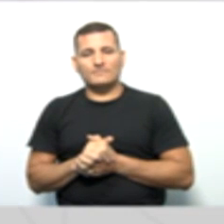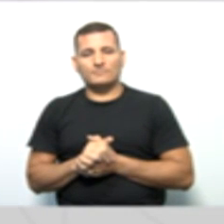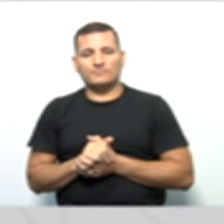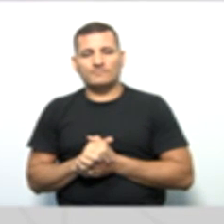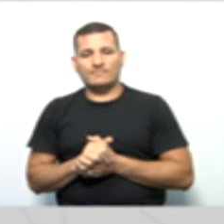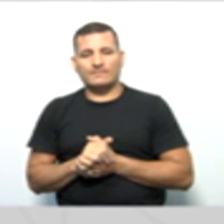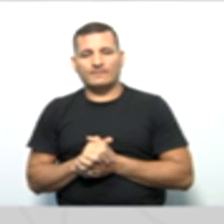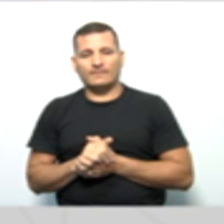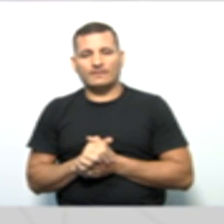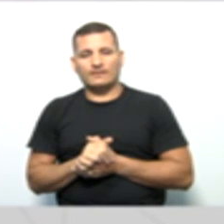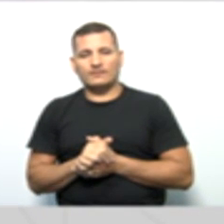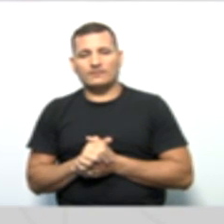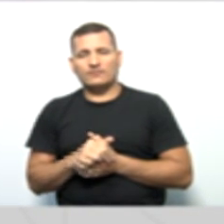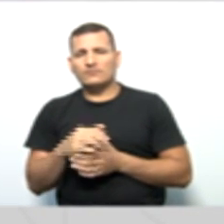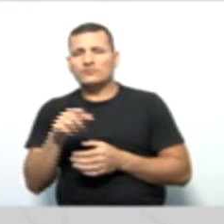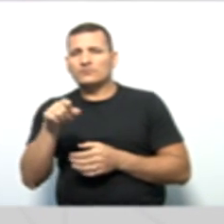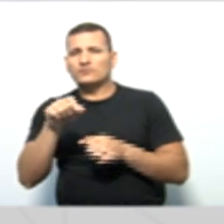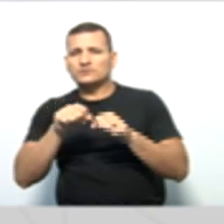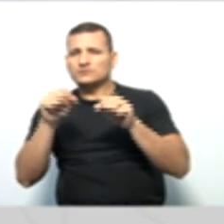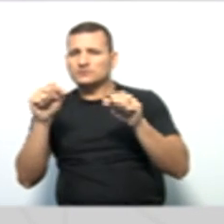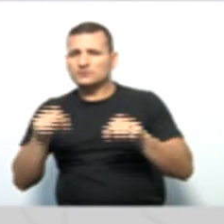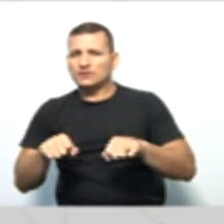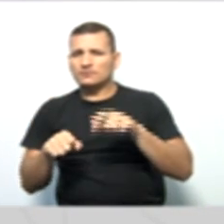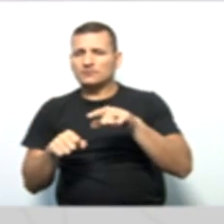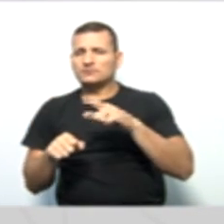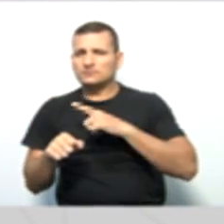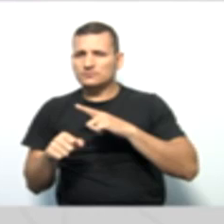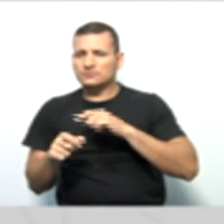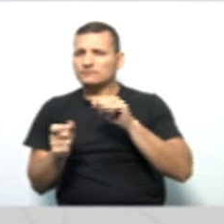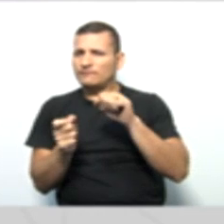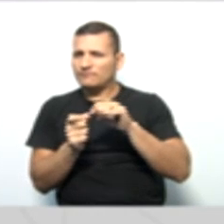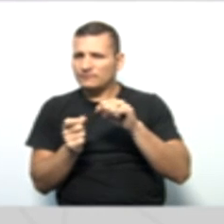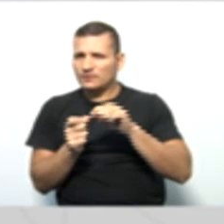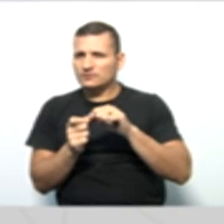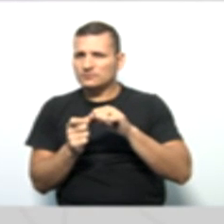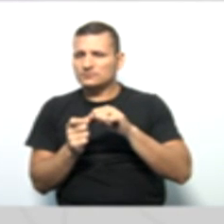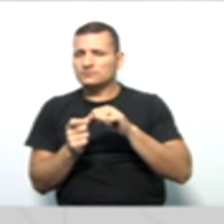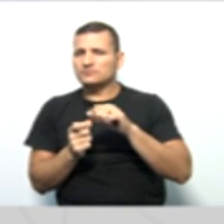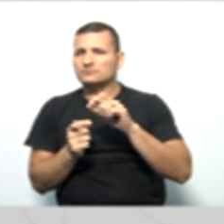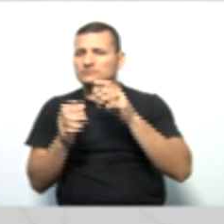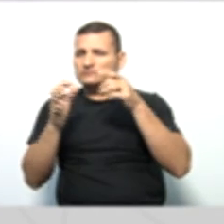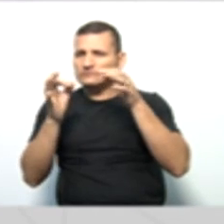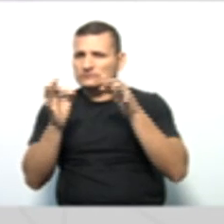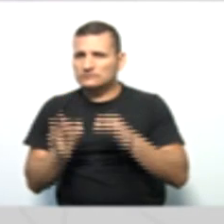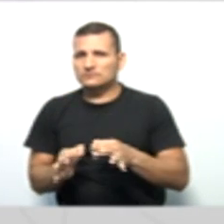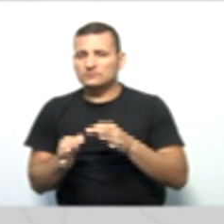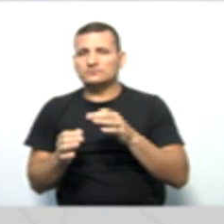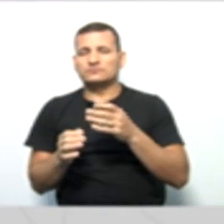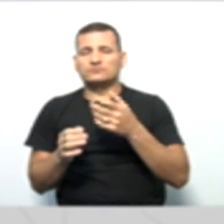Consistência, se realmente ele faz o que foi prometido ou não, tá? E a documentação global.